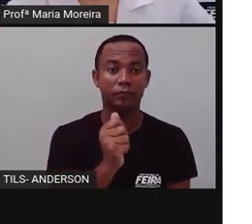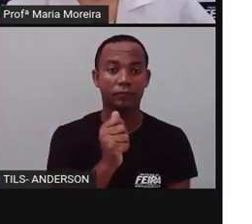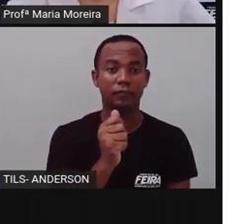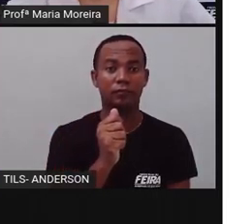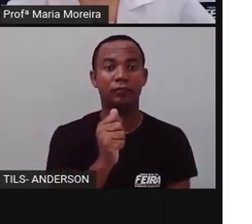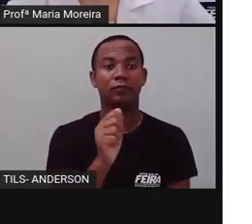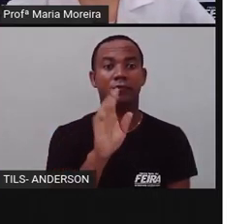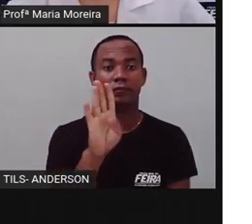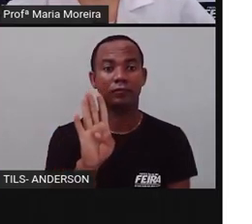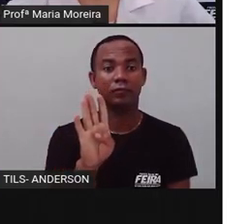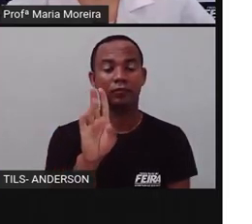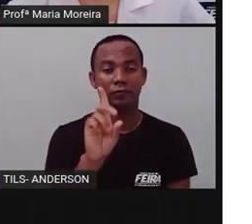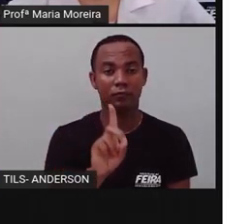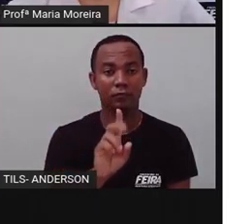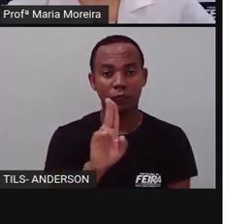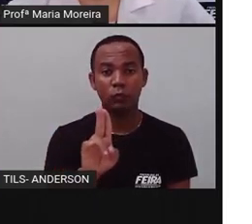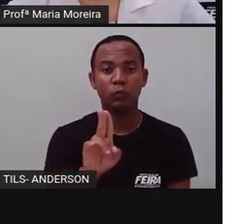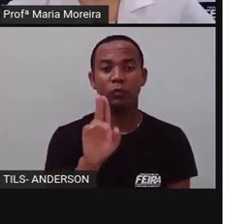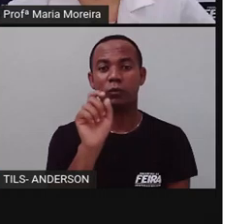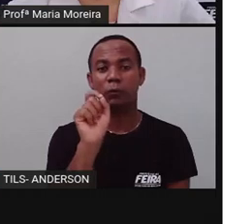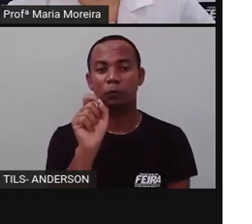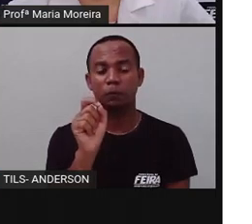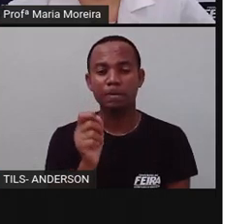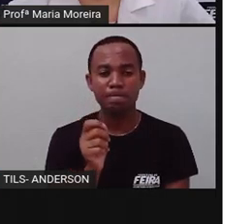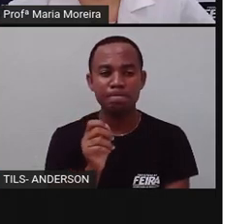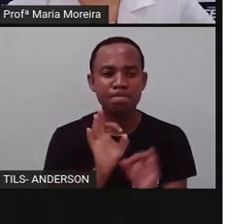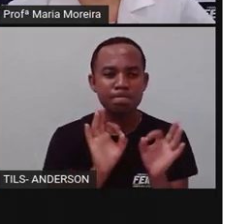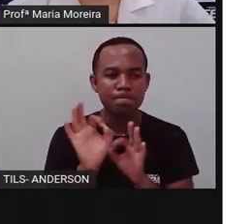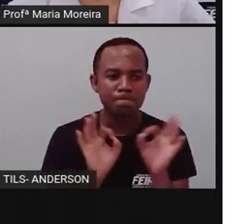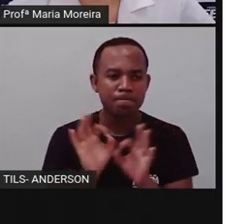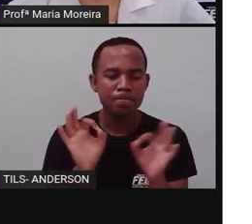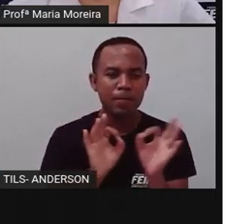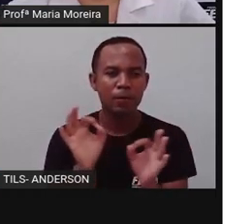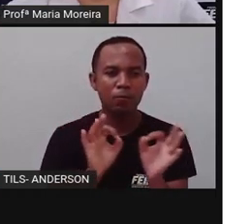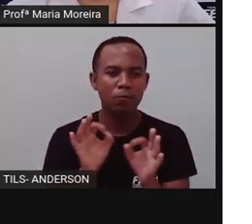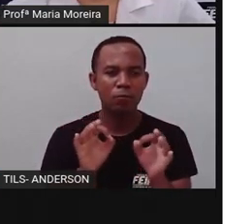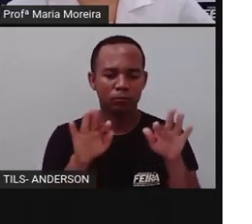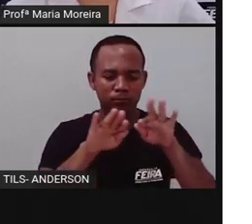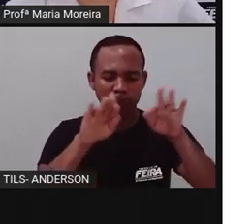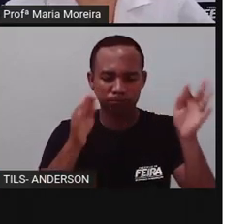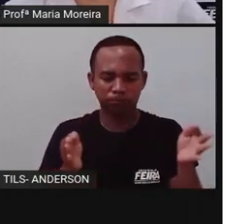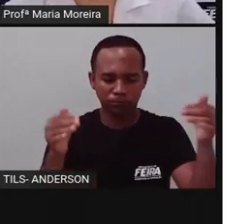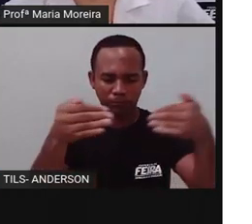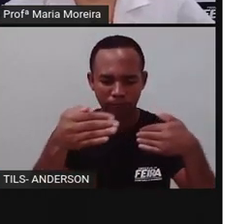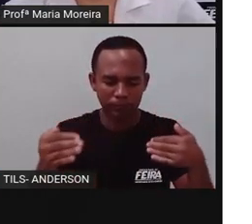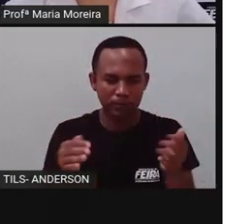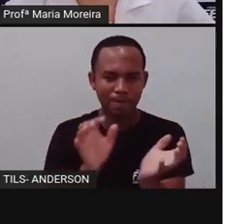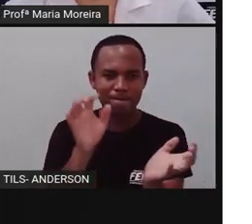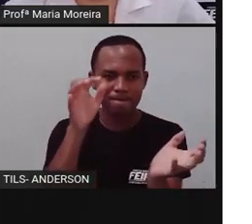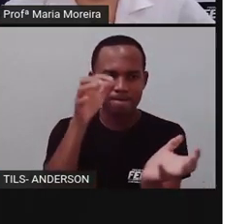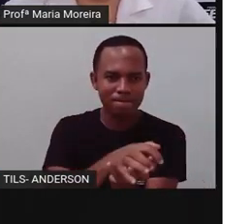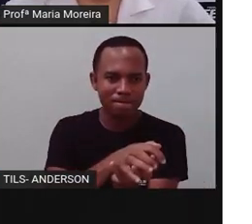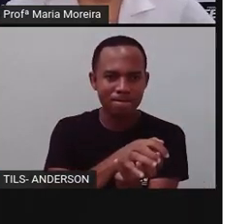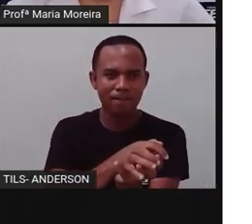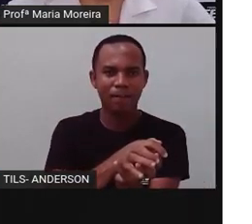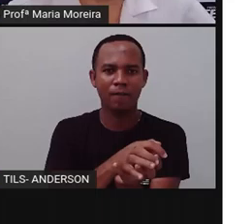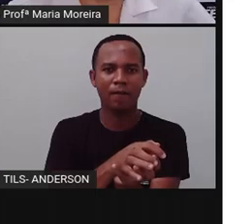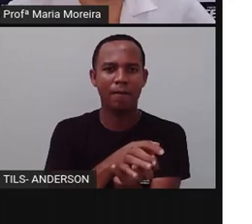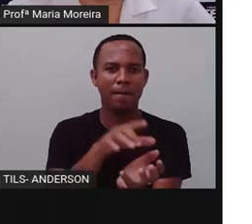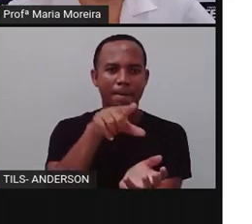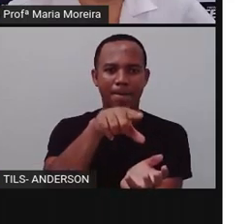Abdu preparou uma armadilha na beira do rio para pegar um crocodilo. Que sorte! Pegou um logo